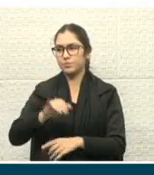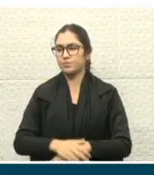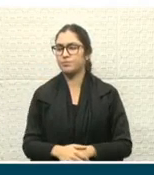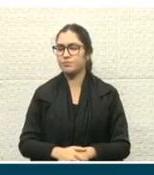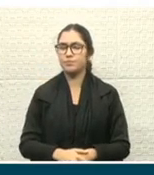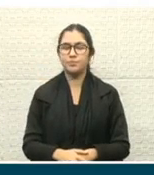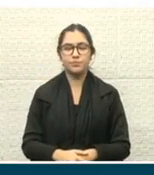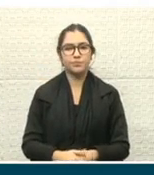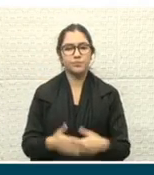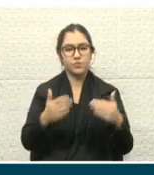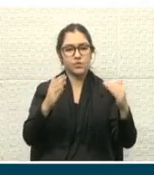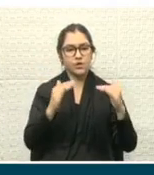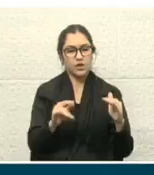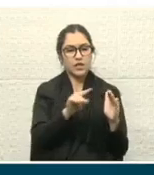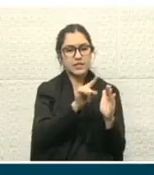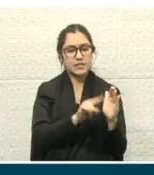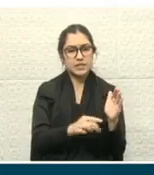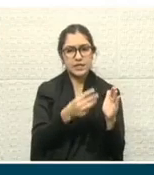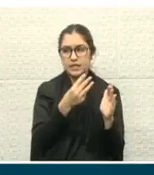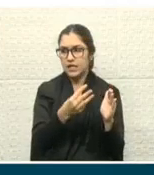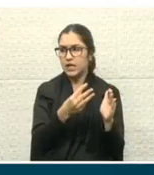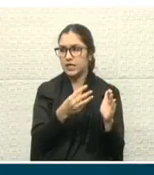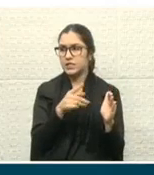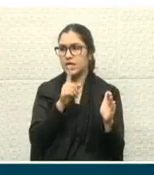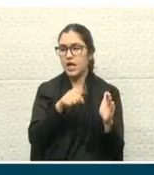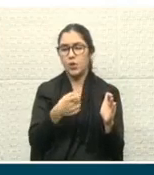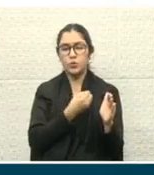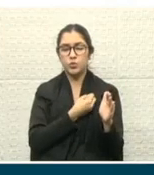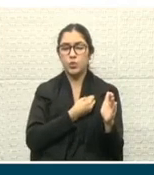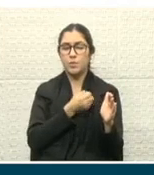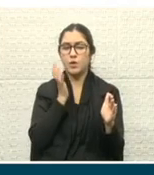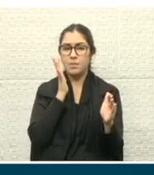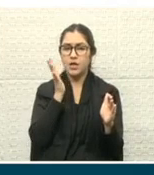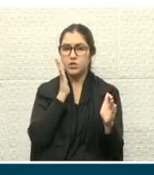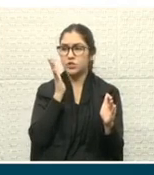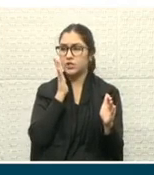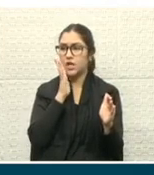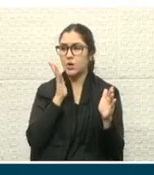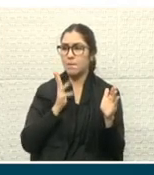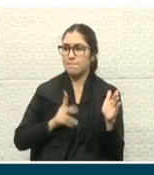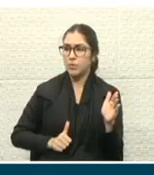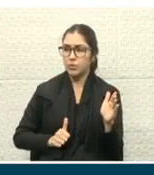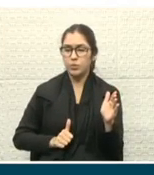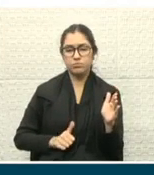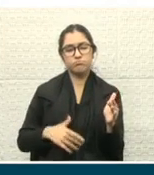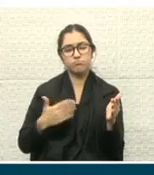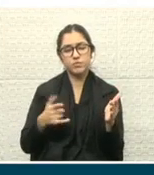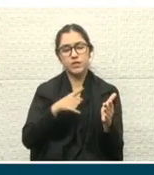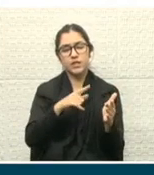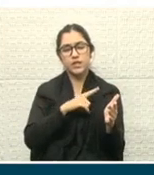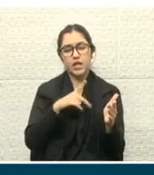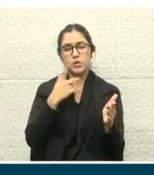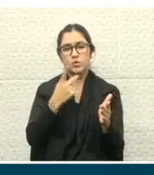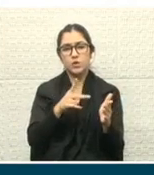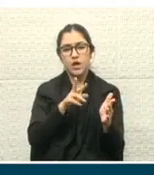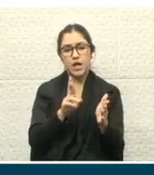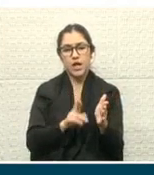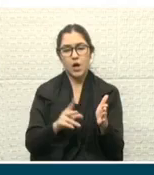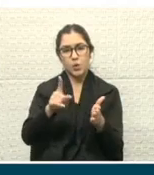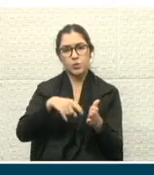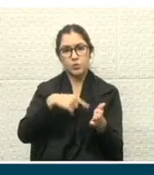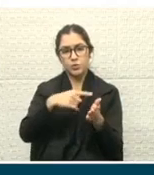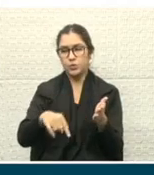5i. E o z3 é um número imaginário puro. Então, ele tem a sua parte real